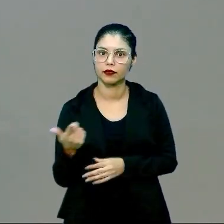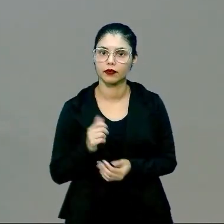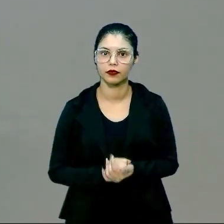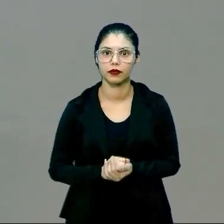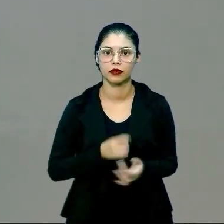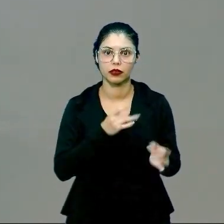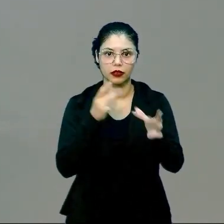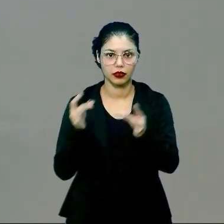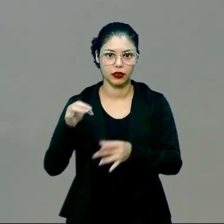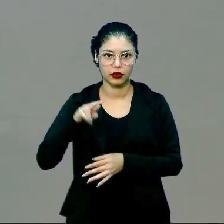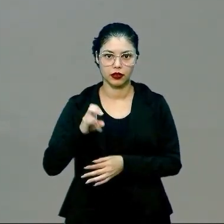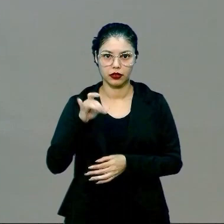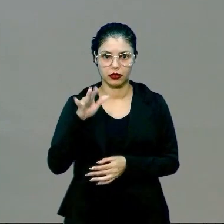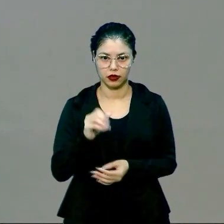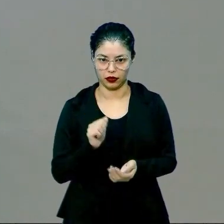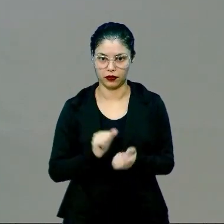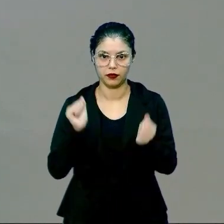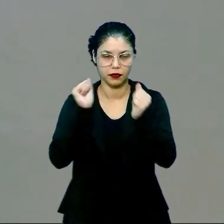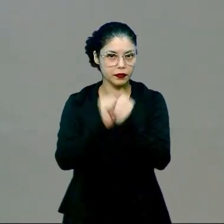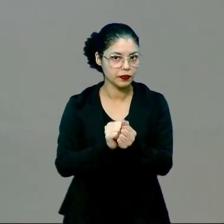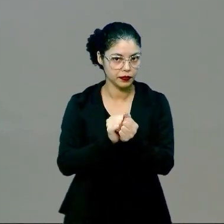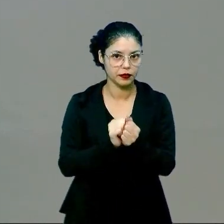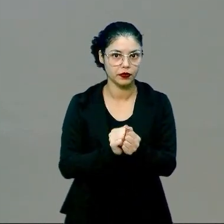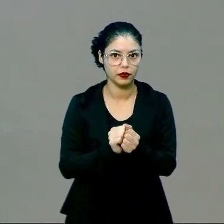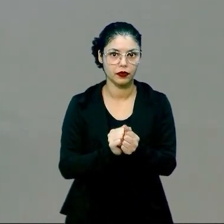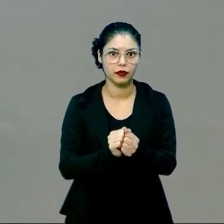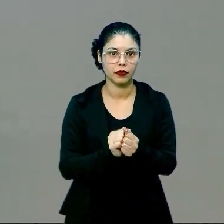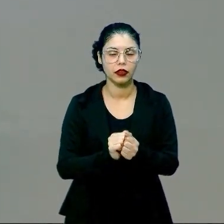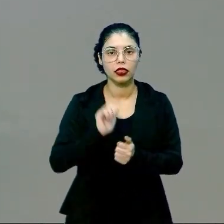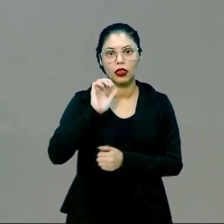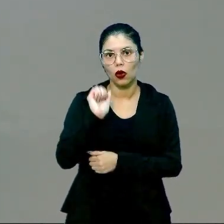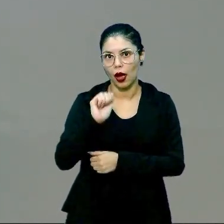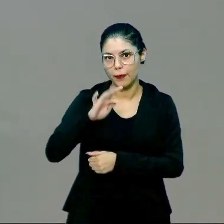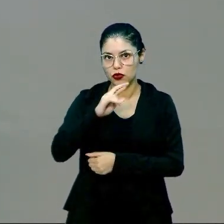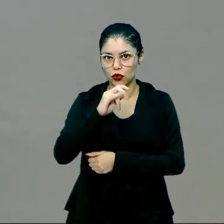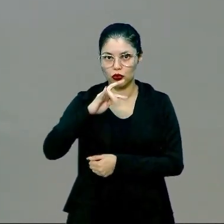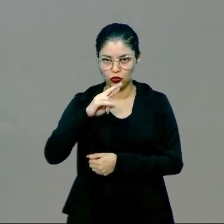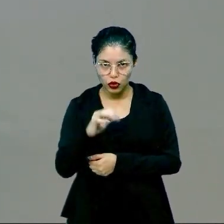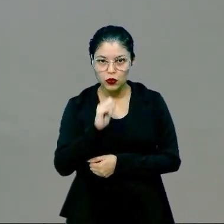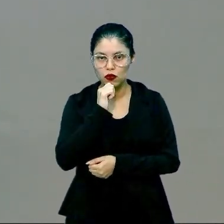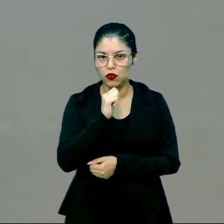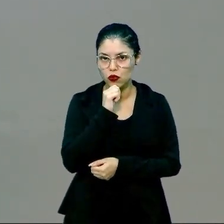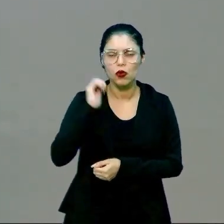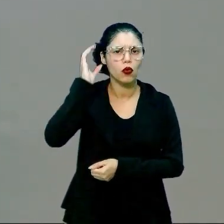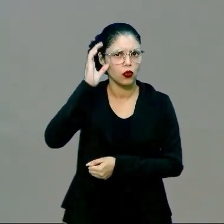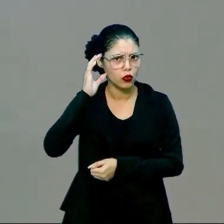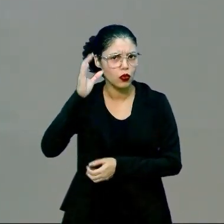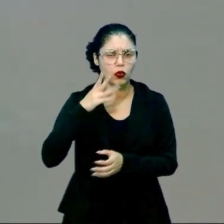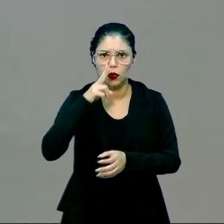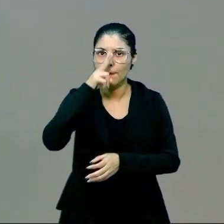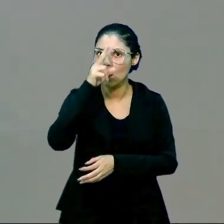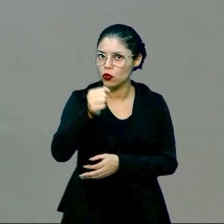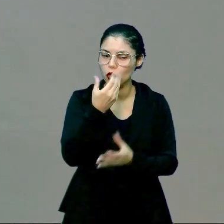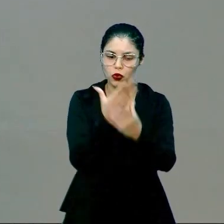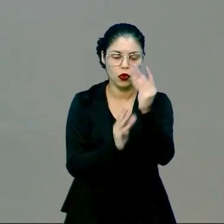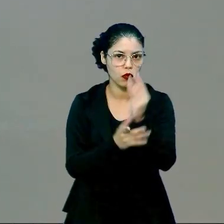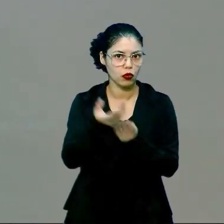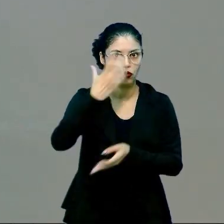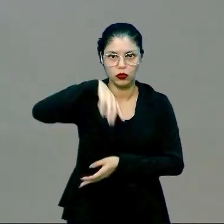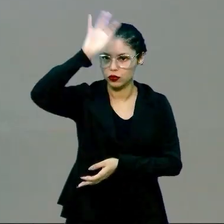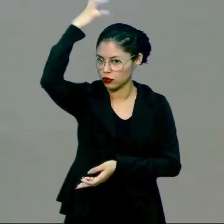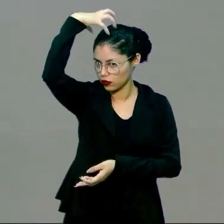é o mercantilismo, que junto com o absolutismo, que é a concentração de poder nas mãos dos